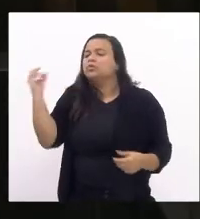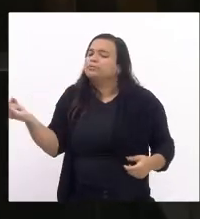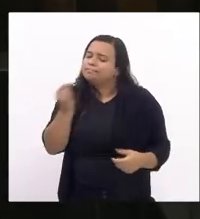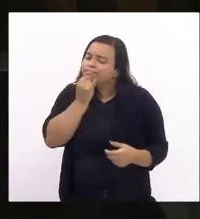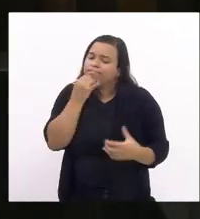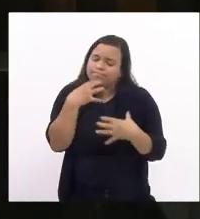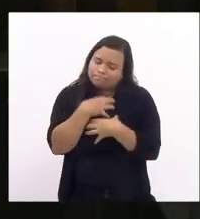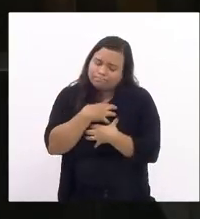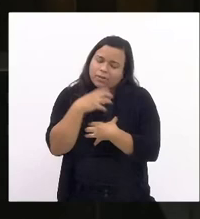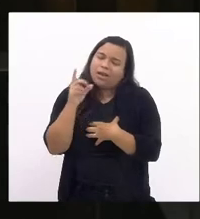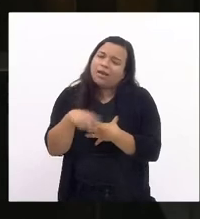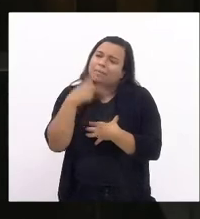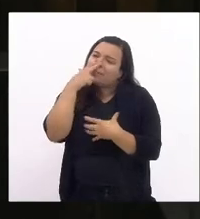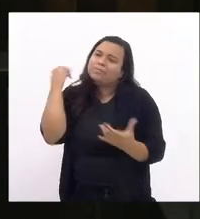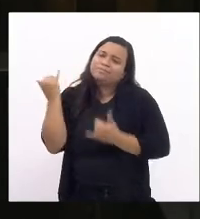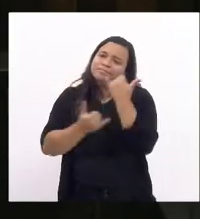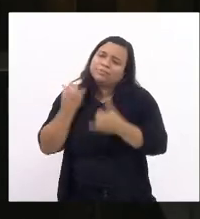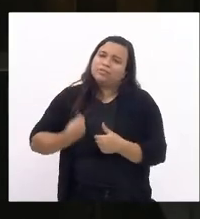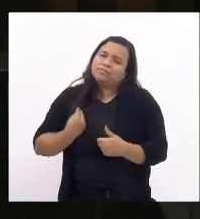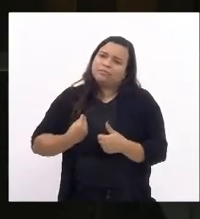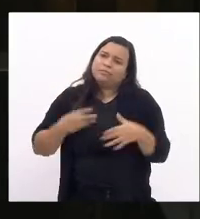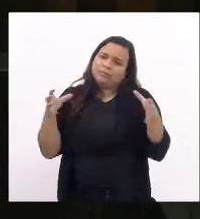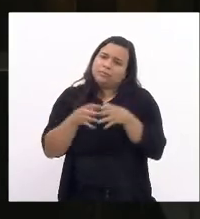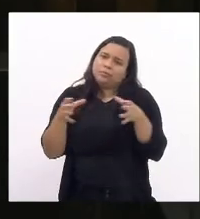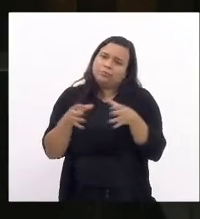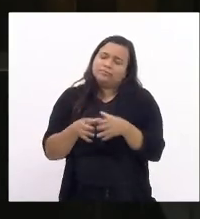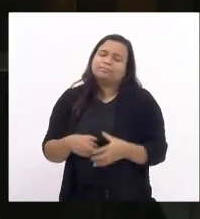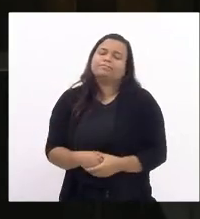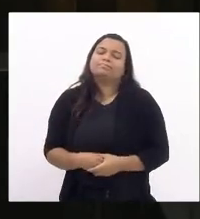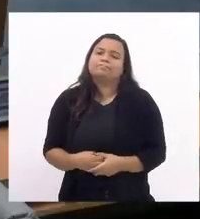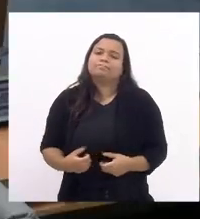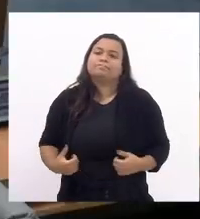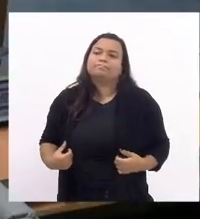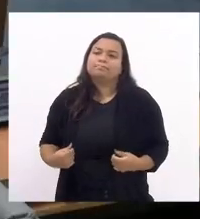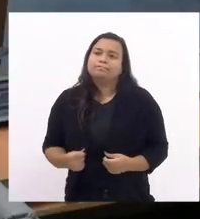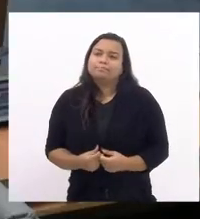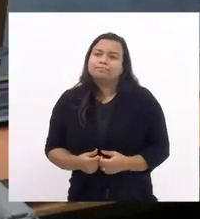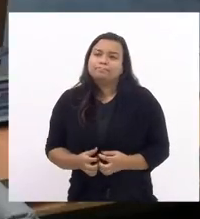é continuar brincando com a vida do nosso povo.